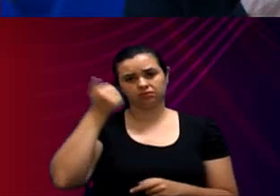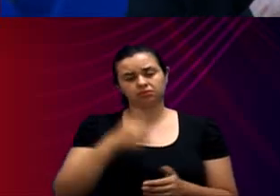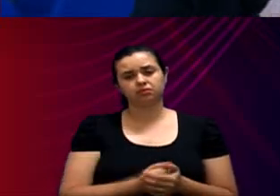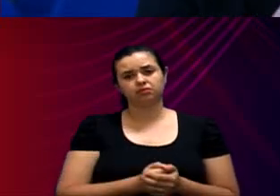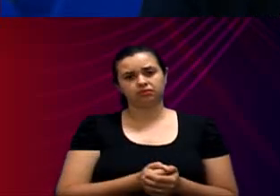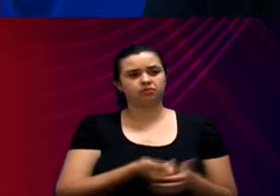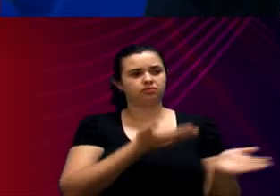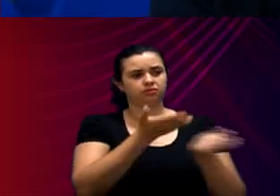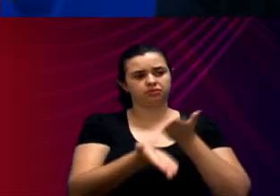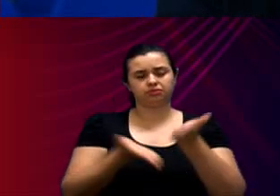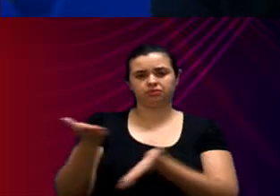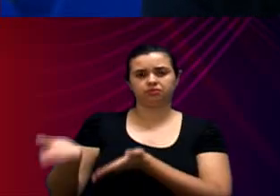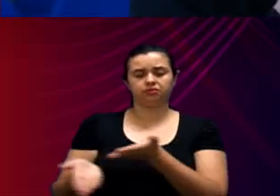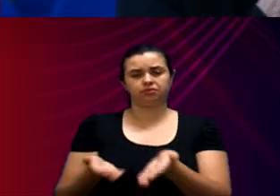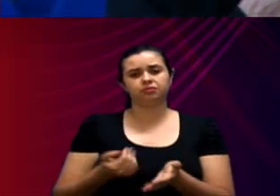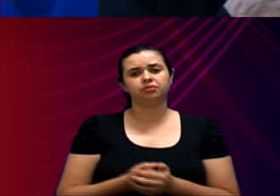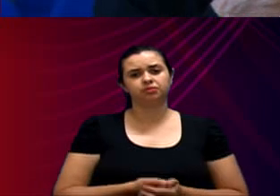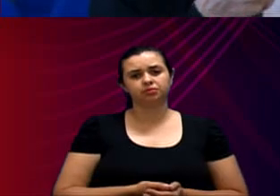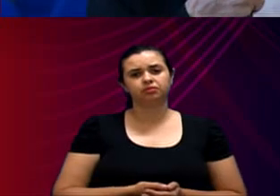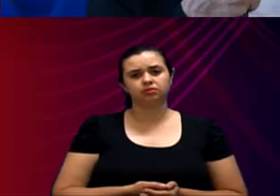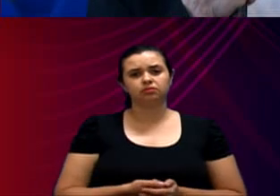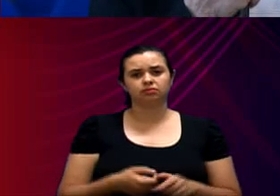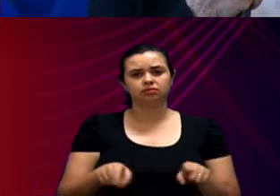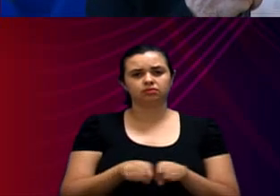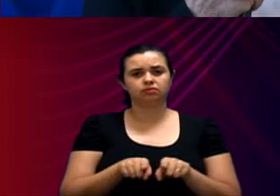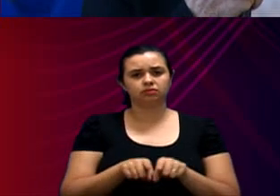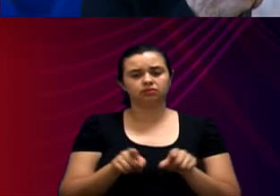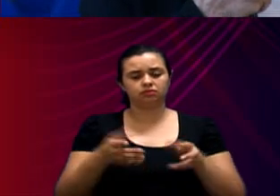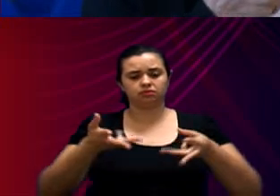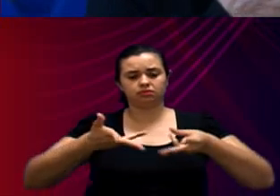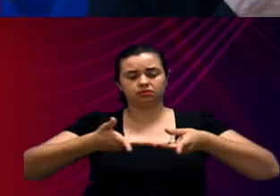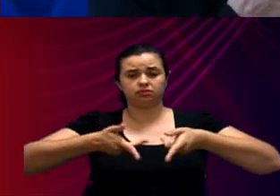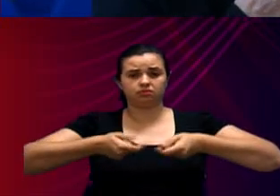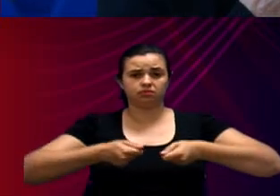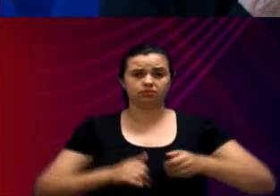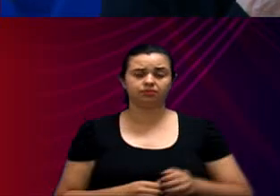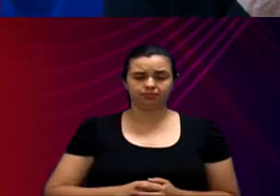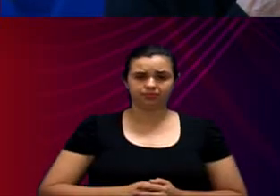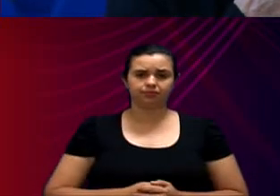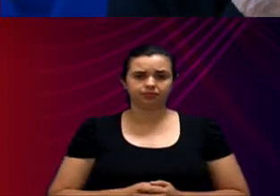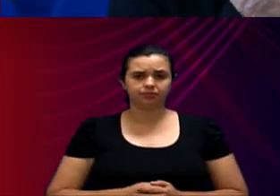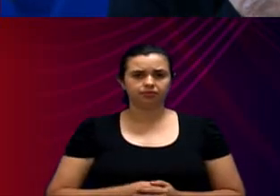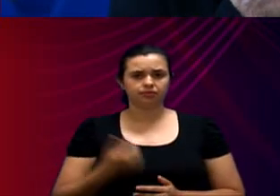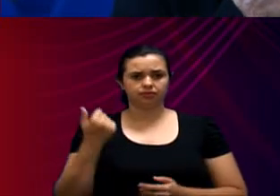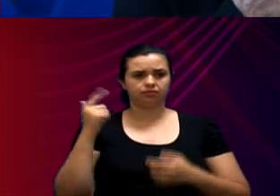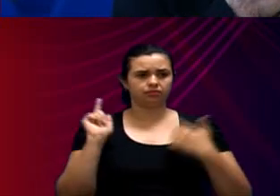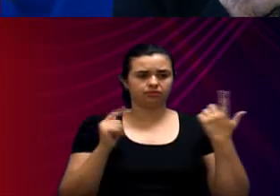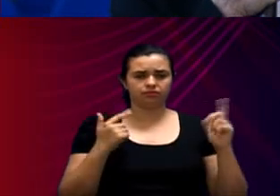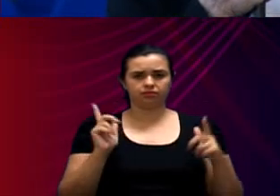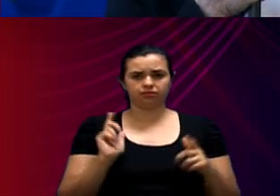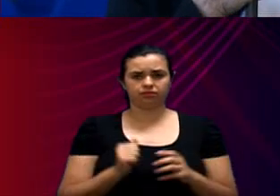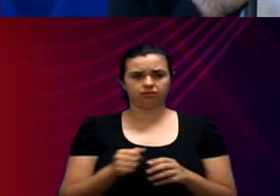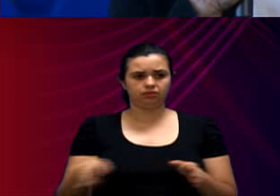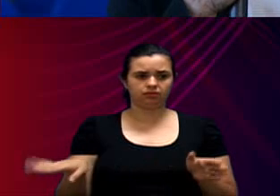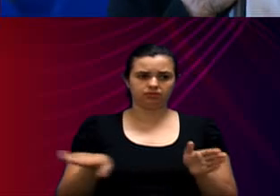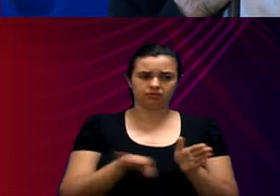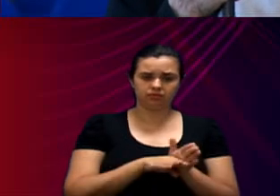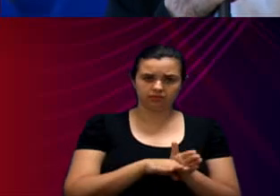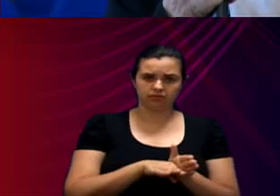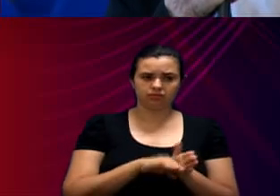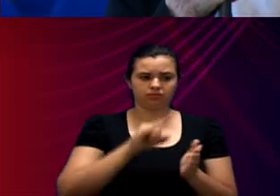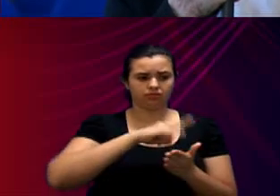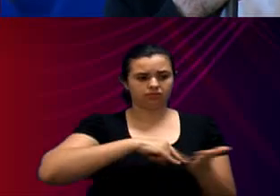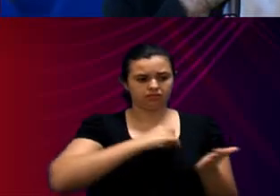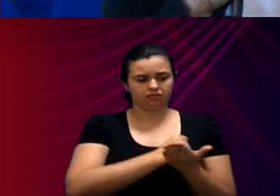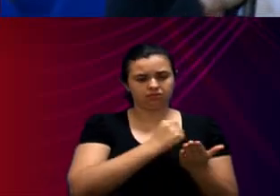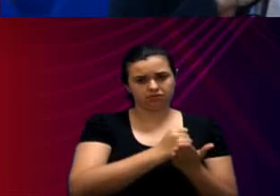humanizado, muito mais, como se diz, eficiente do que nas outras entidades. Que vem, faz um contrato novo,